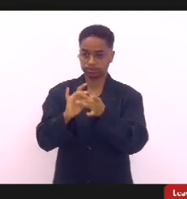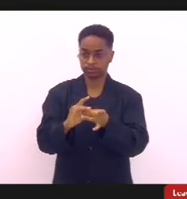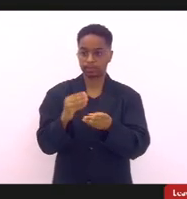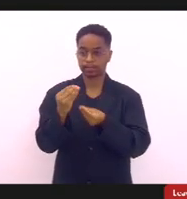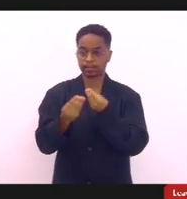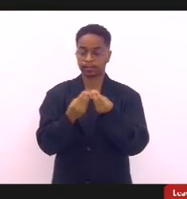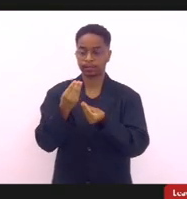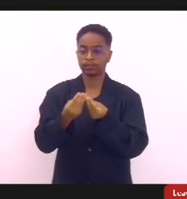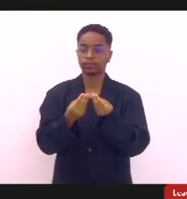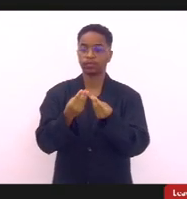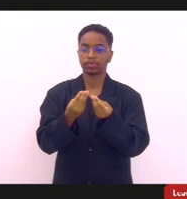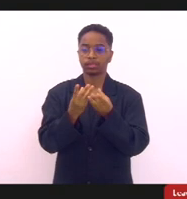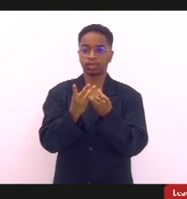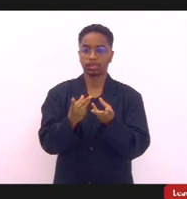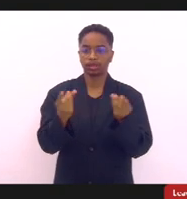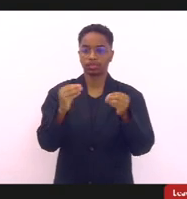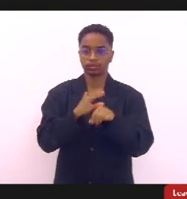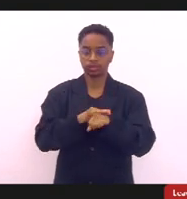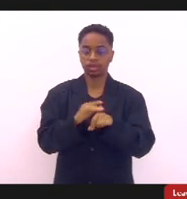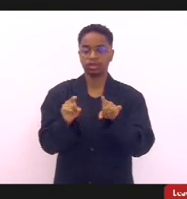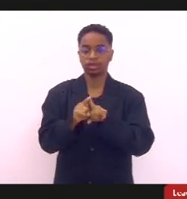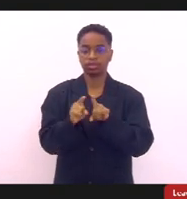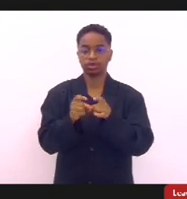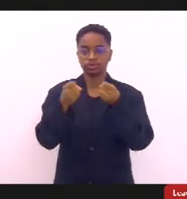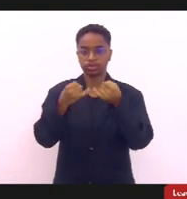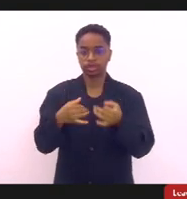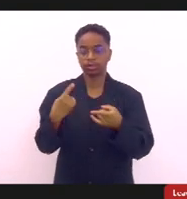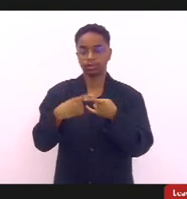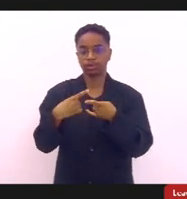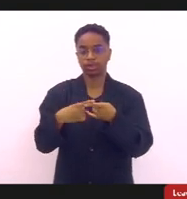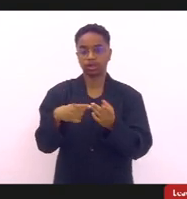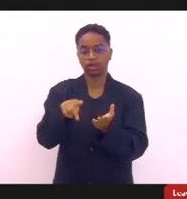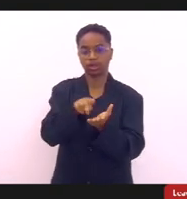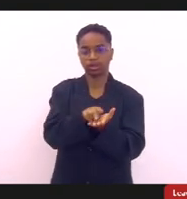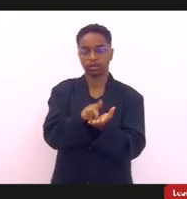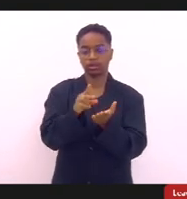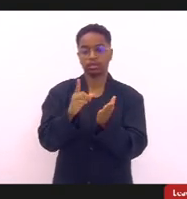TB, esclarecer as indagações que foram feitas na última, né,